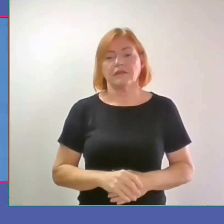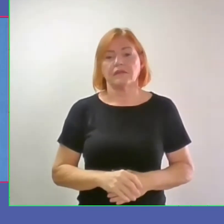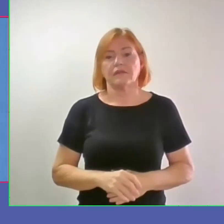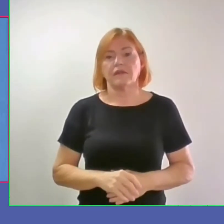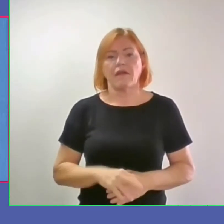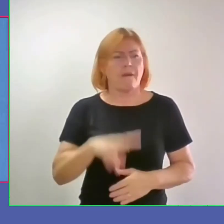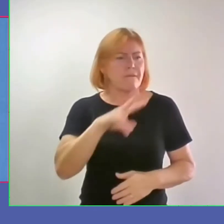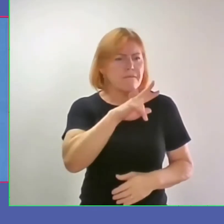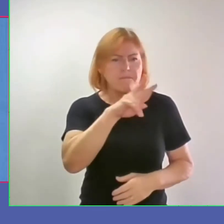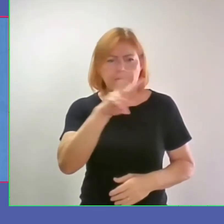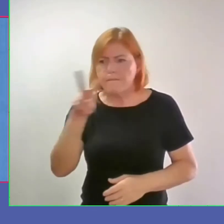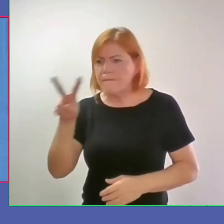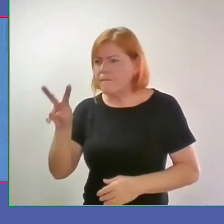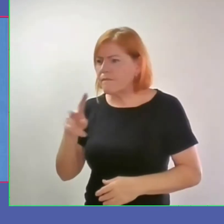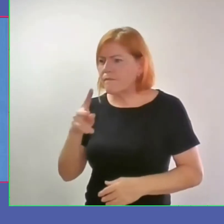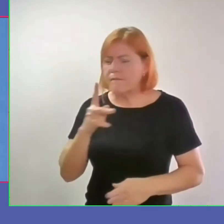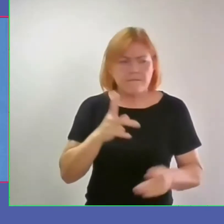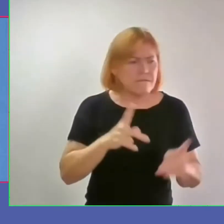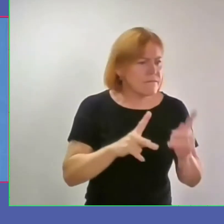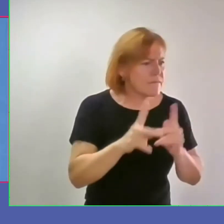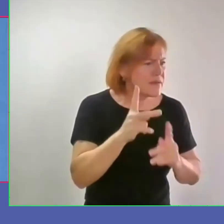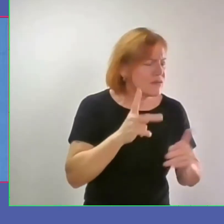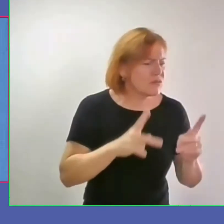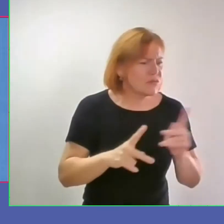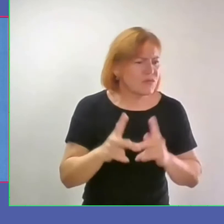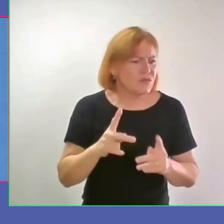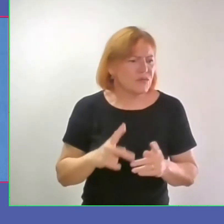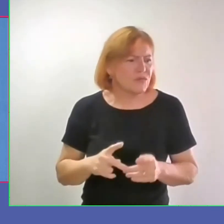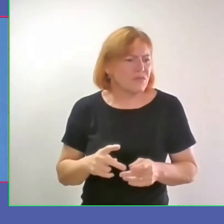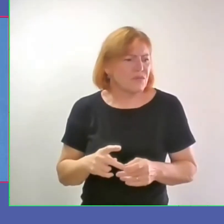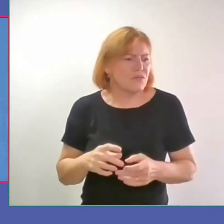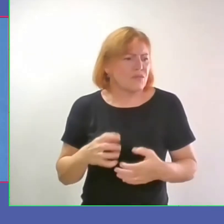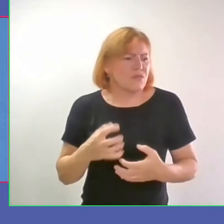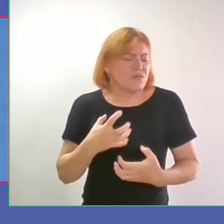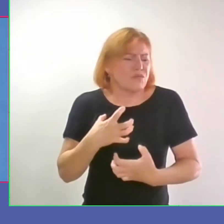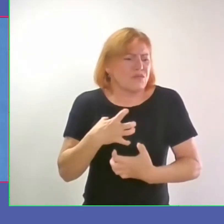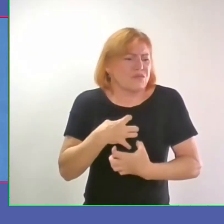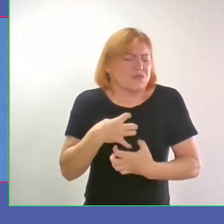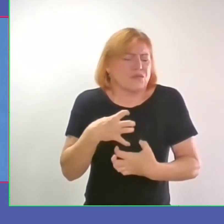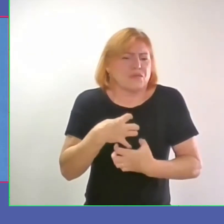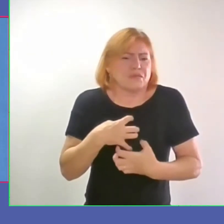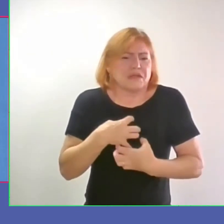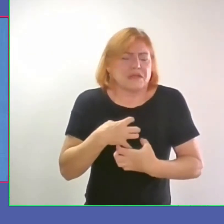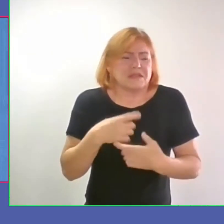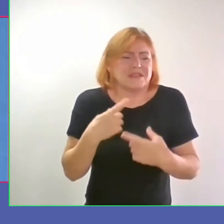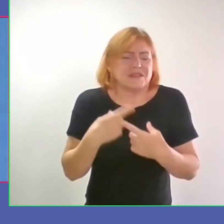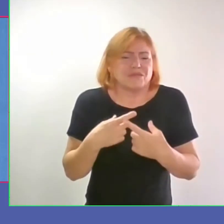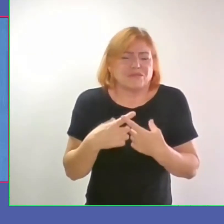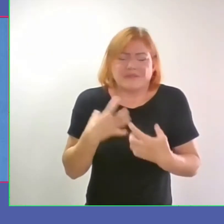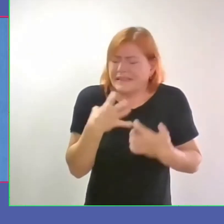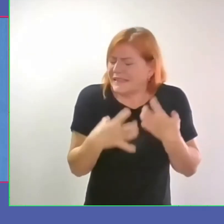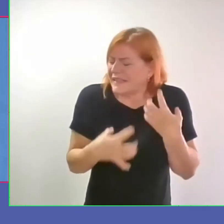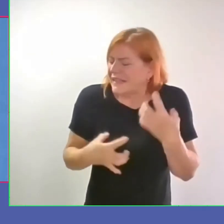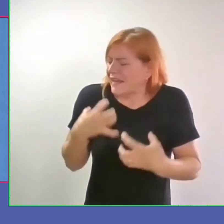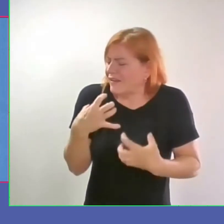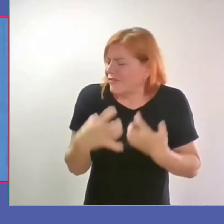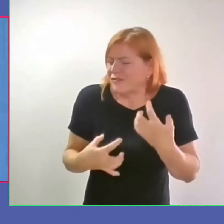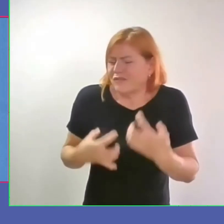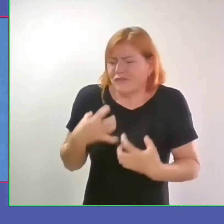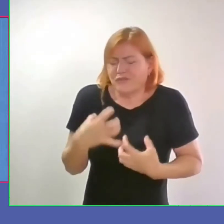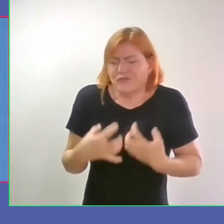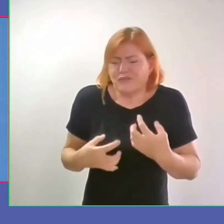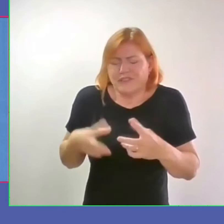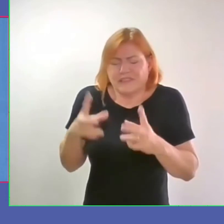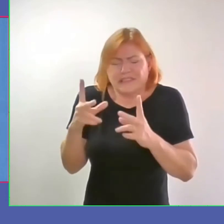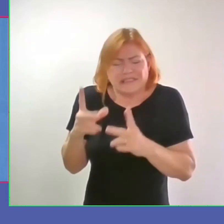porque estavam aflitas e exaustas, como ovelhas que não têm pastor.